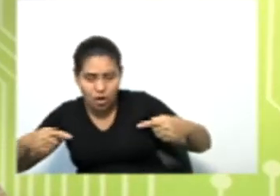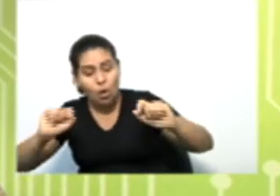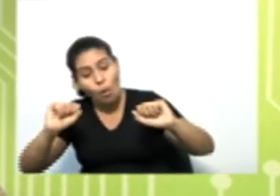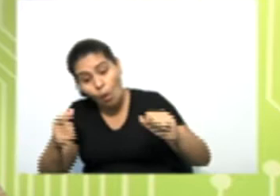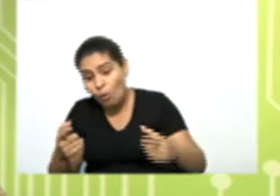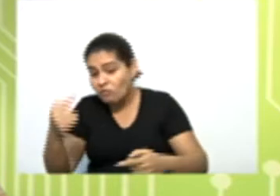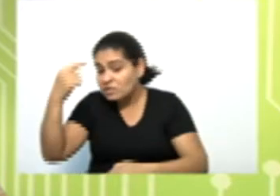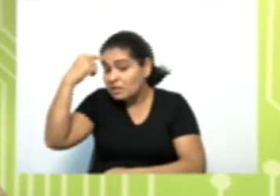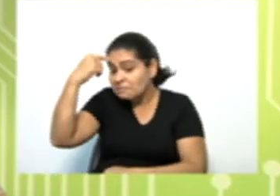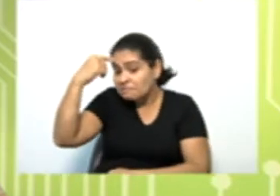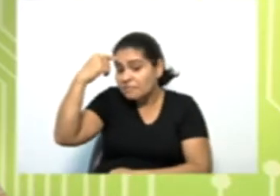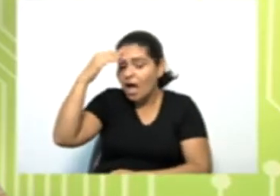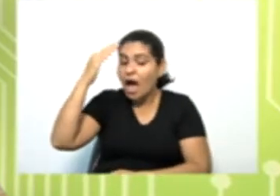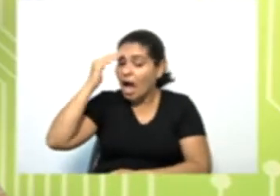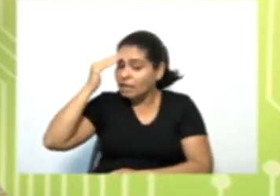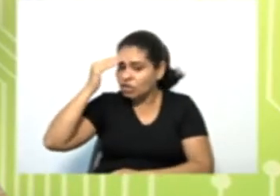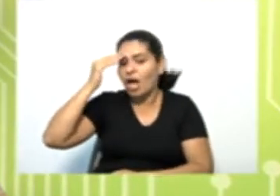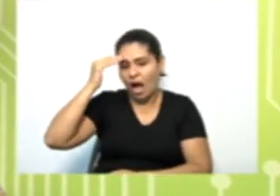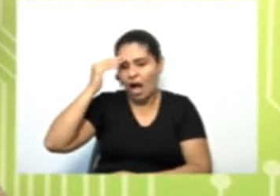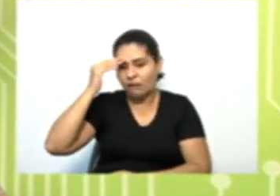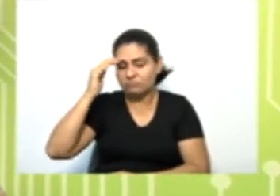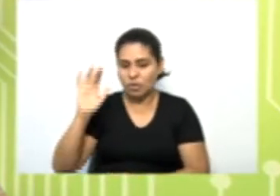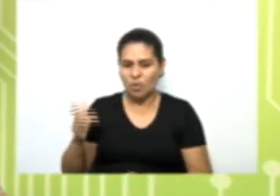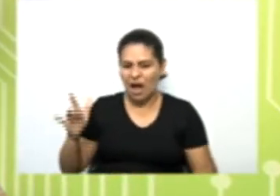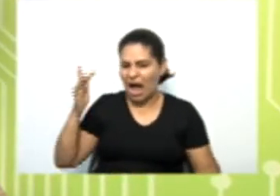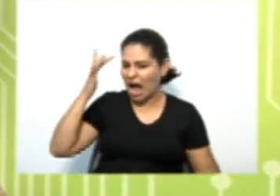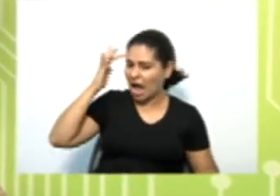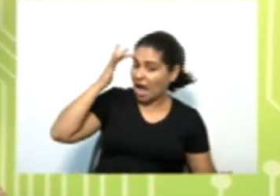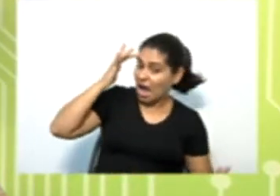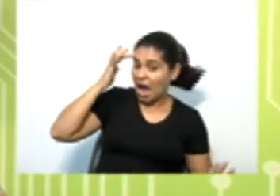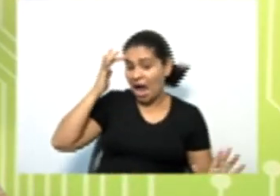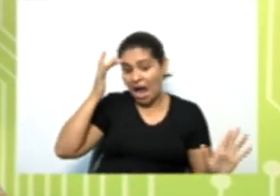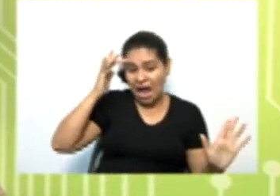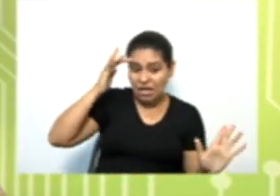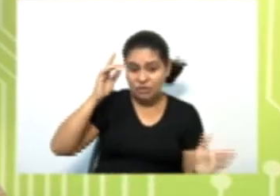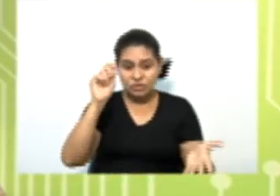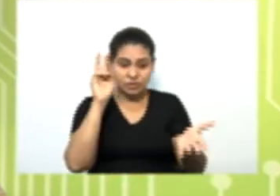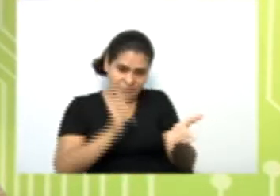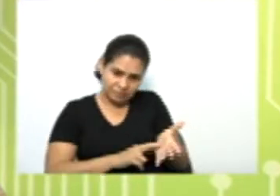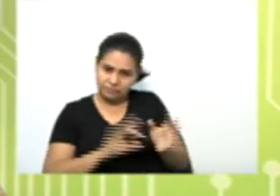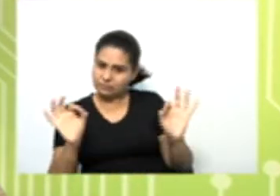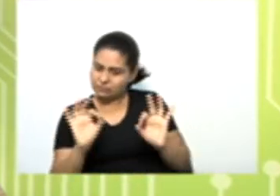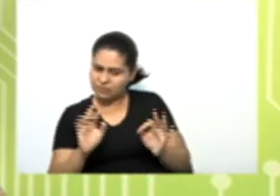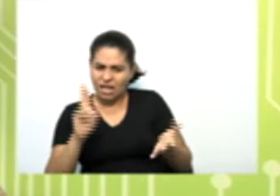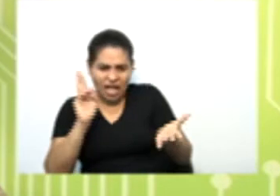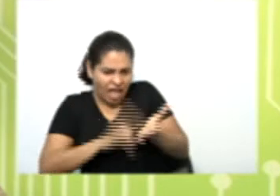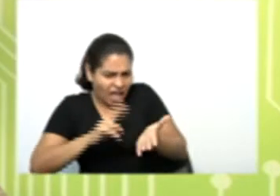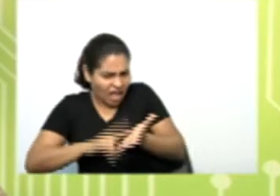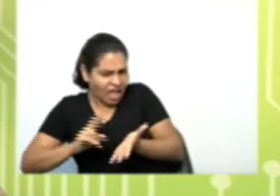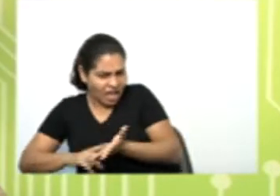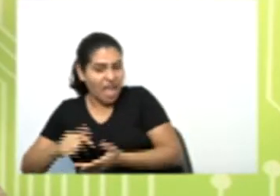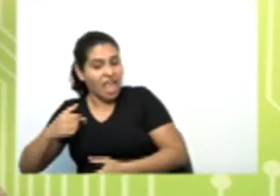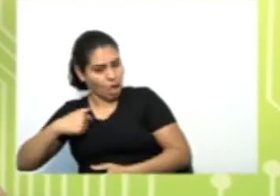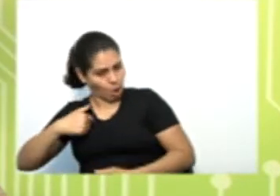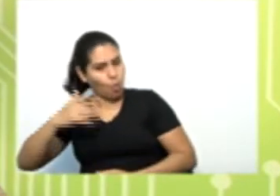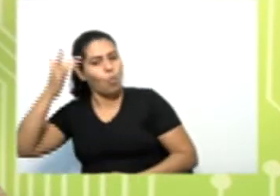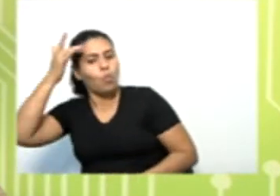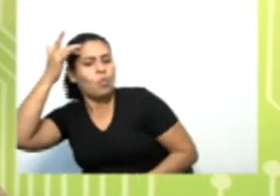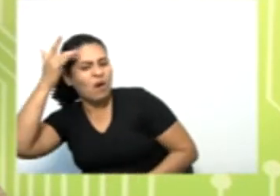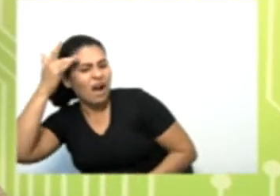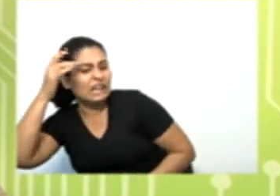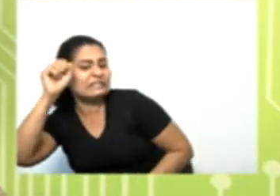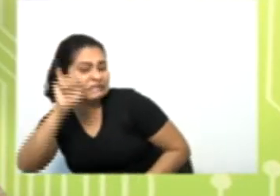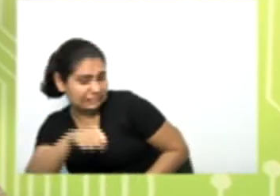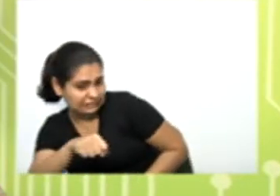com o que você entendeu, não com o que acha. Não com o que acha. Por exemplo, se você começar a responder essa questão dizendo assim, eu acho